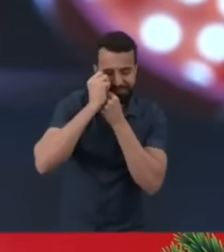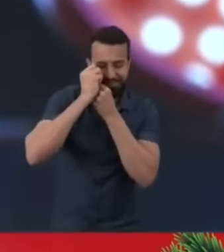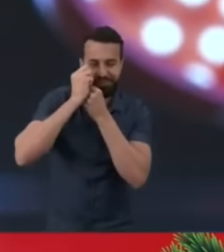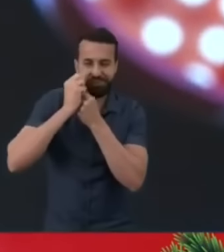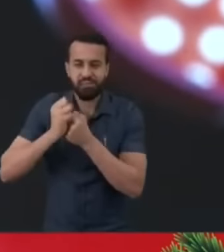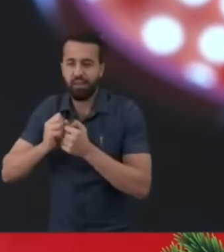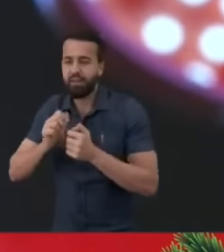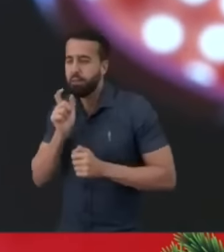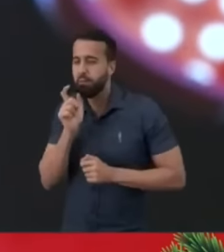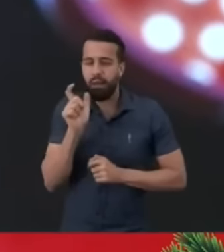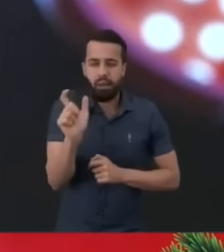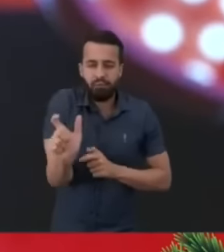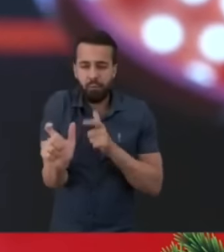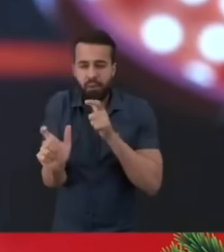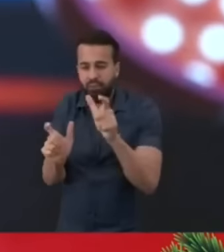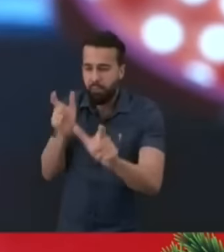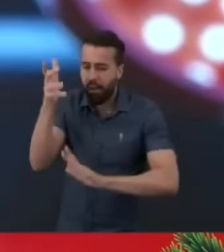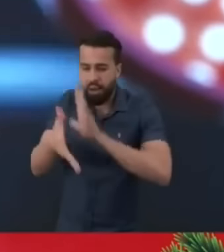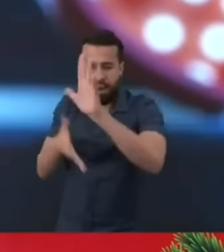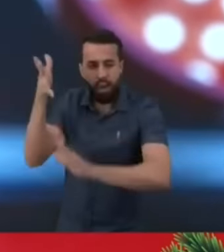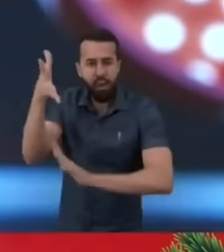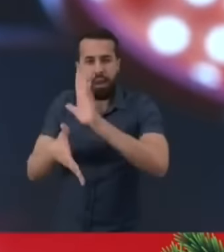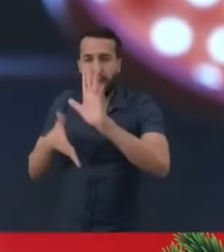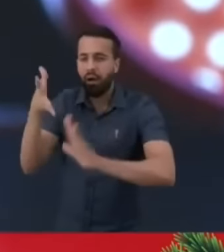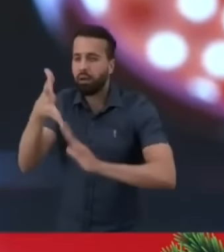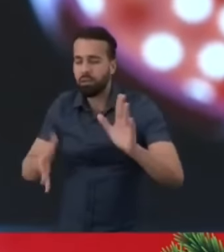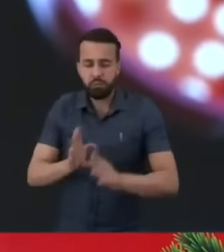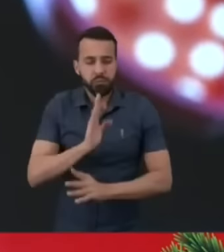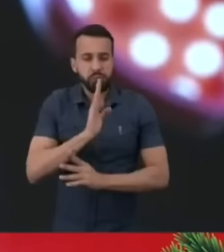todas as palavras já se calaram,